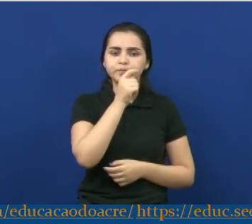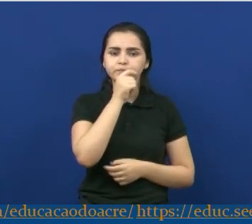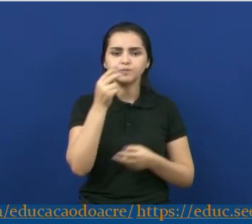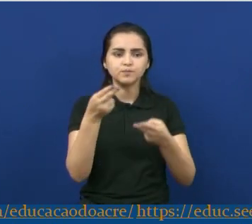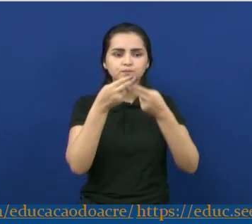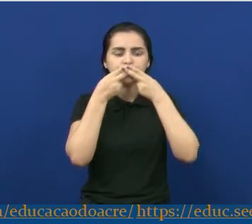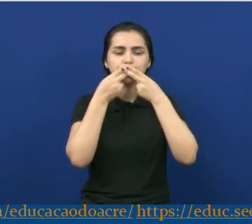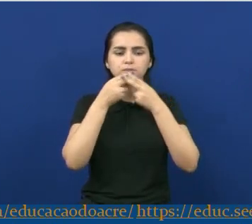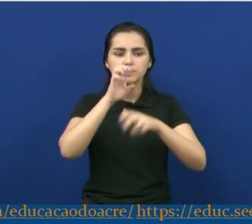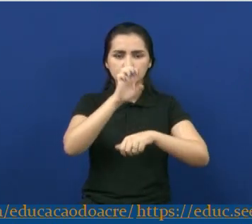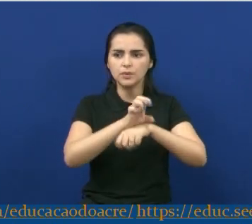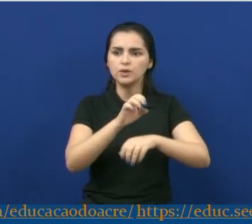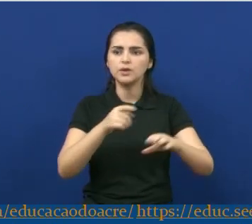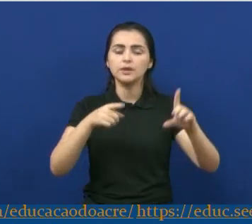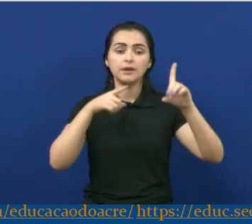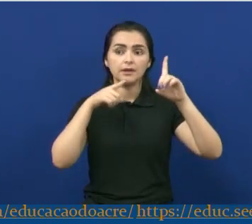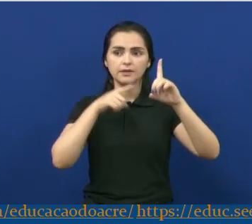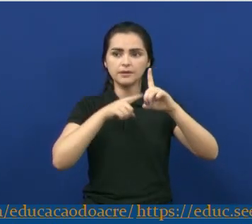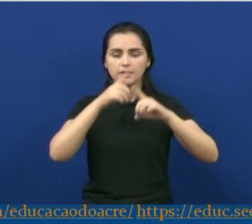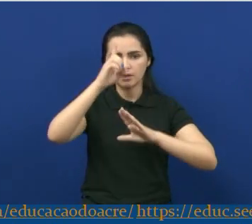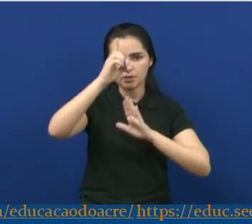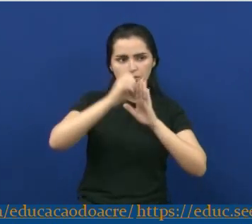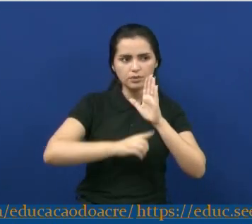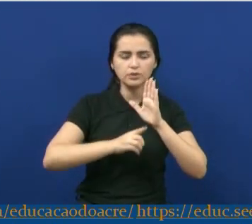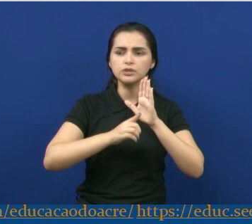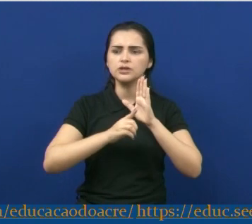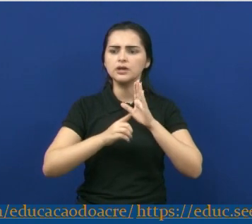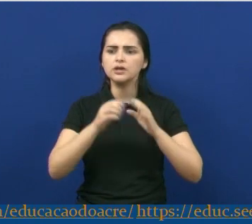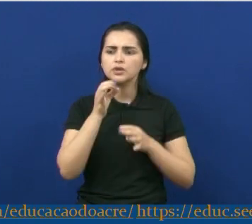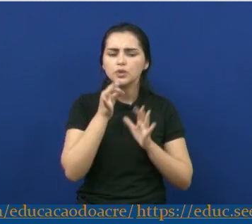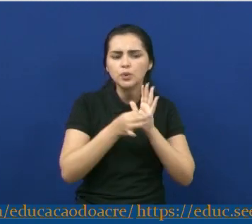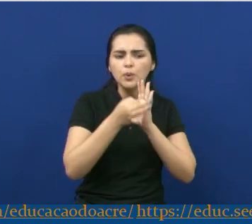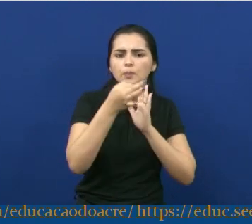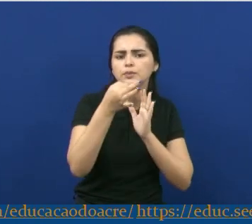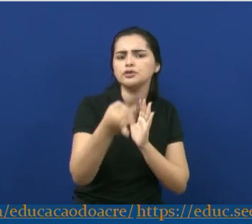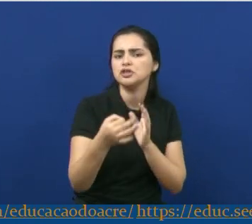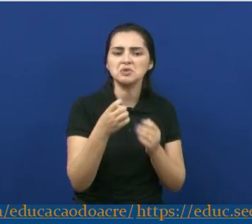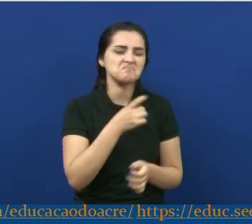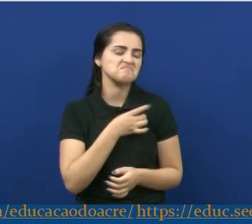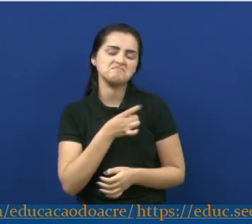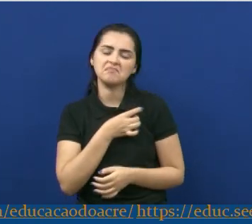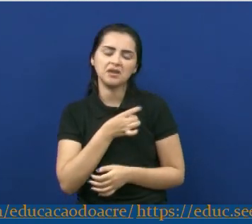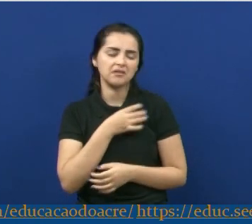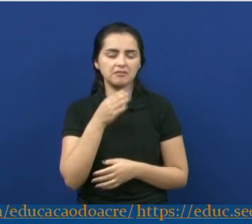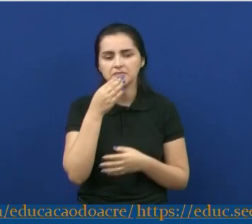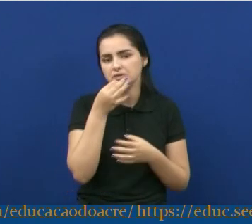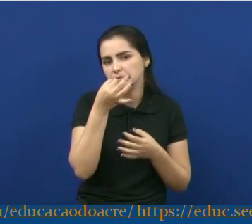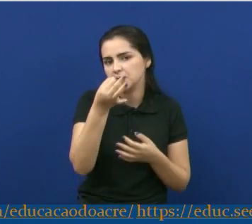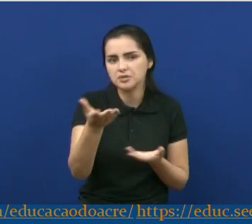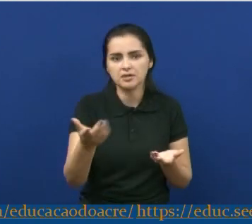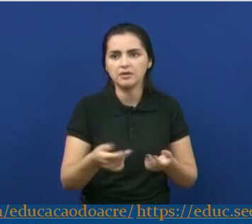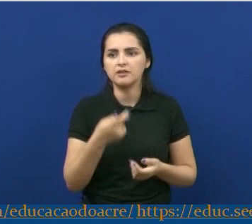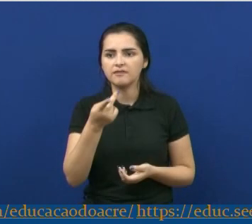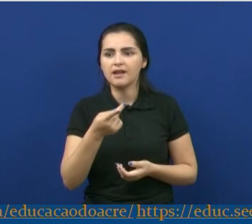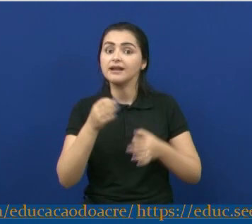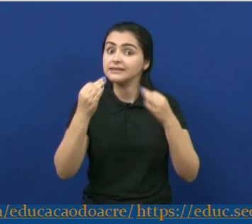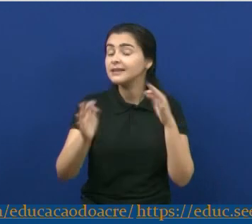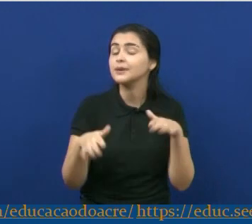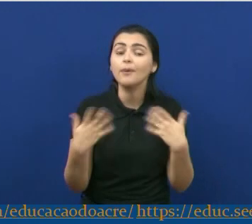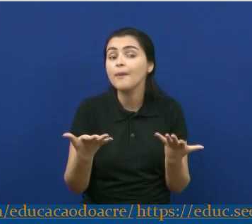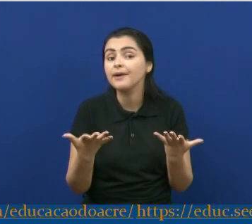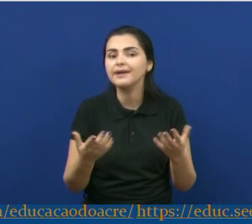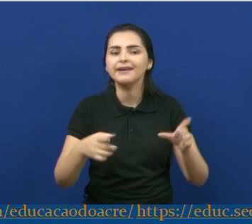Ou letra D. O direito de manifestar suas opiniões sem medo de represálias? Alternativa